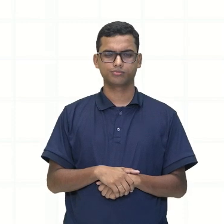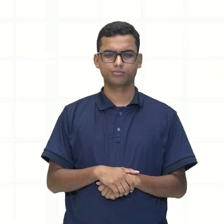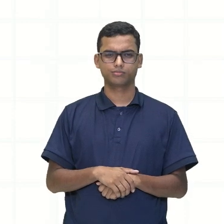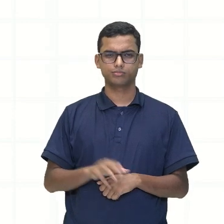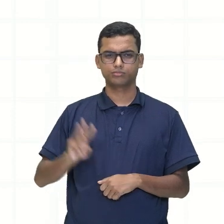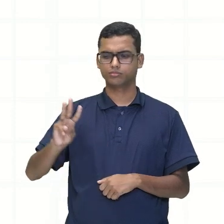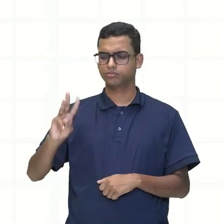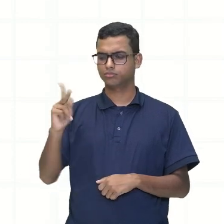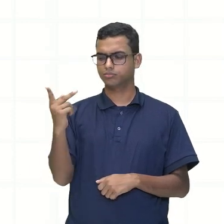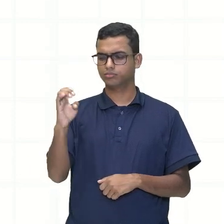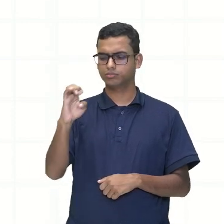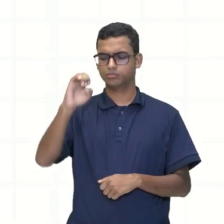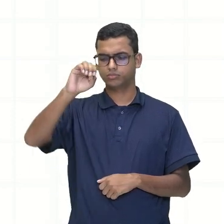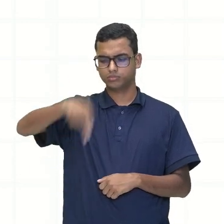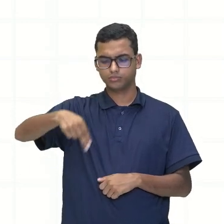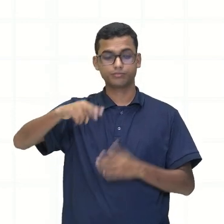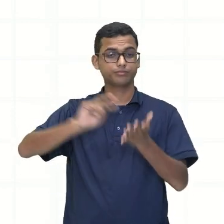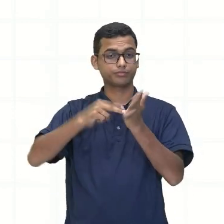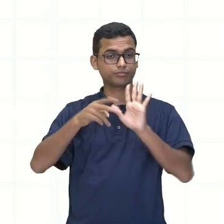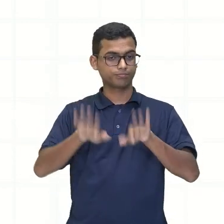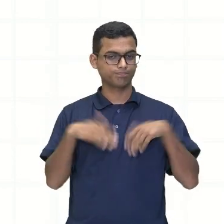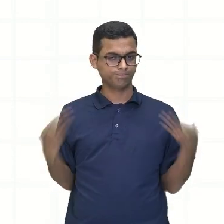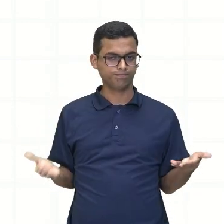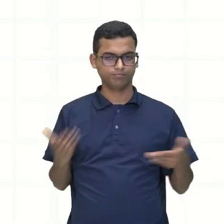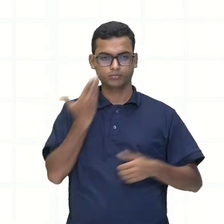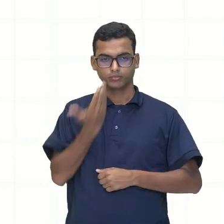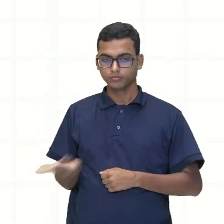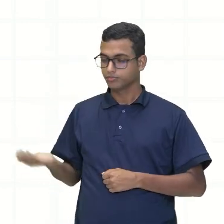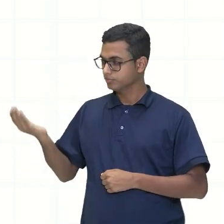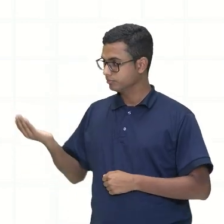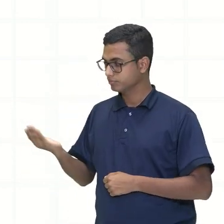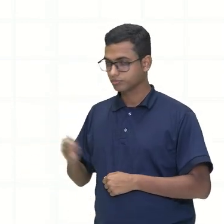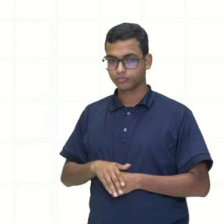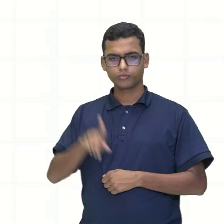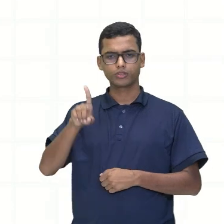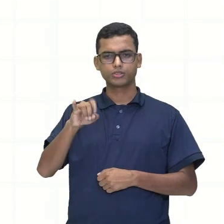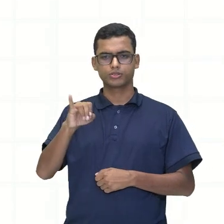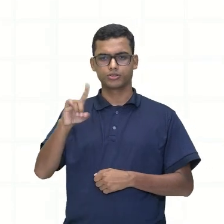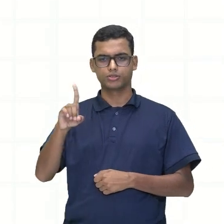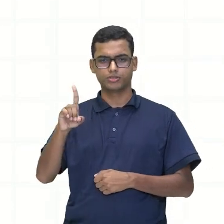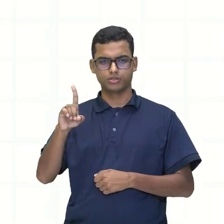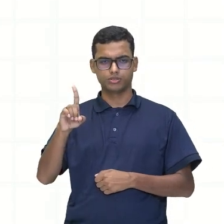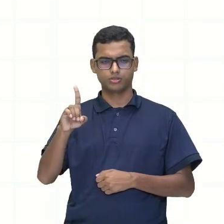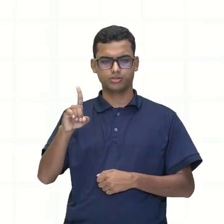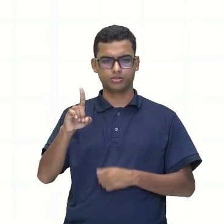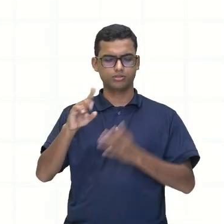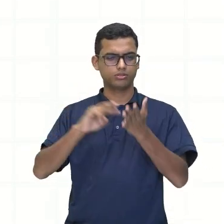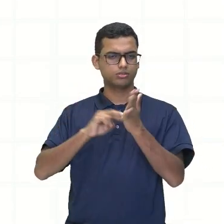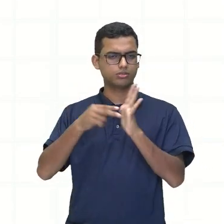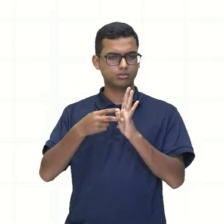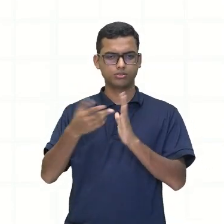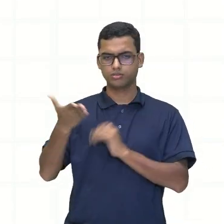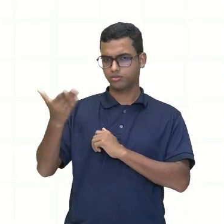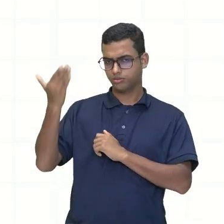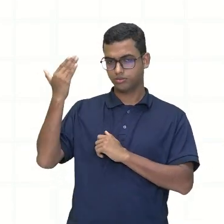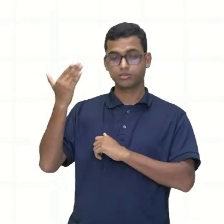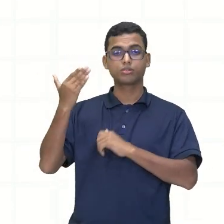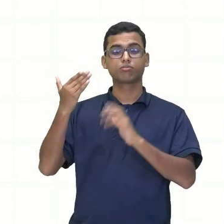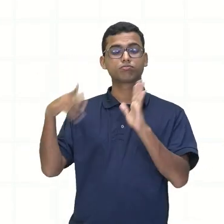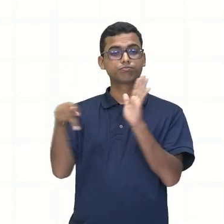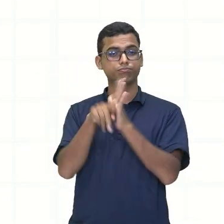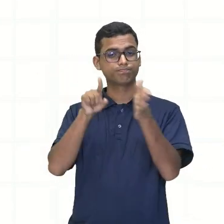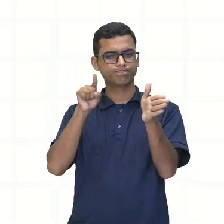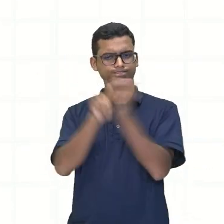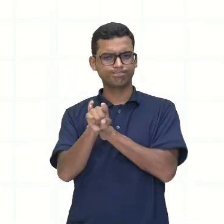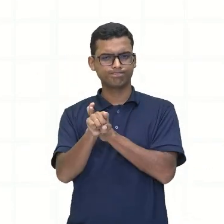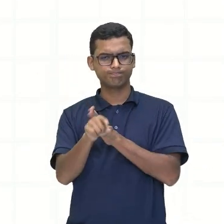tá bom? Quando. Did indica que está no passado e é uma pergunta. When